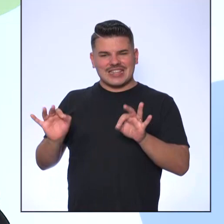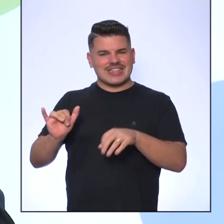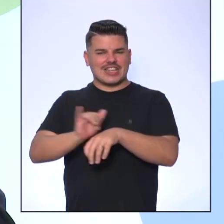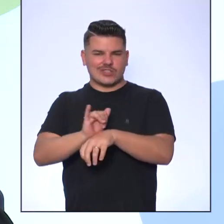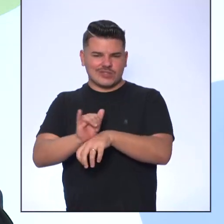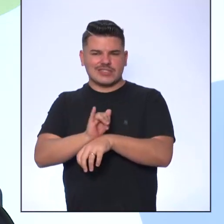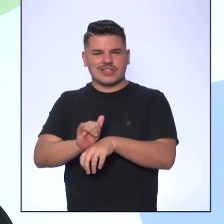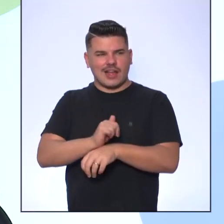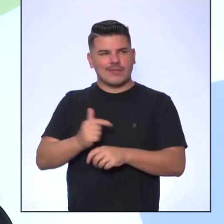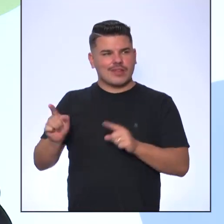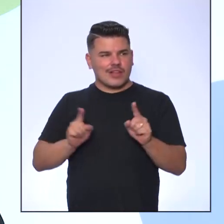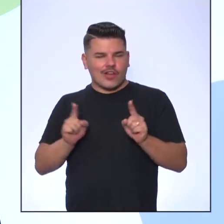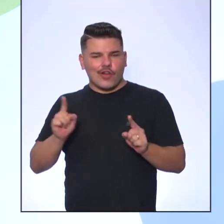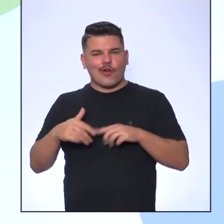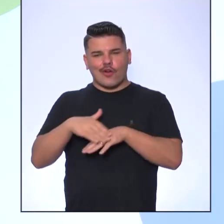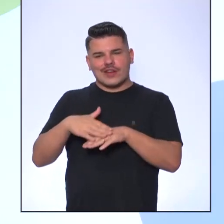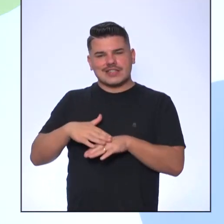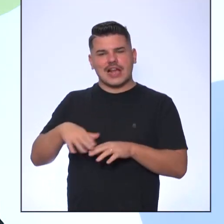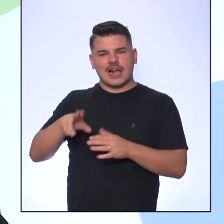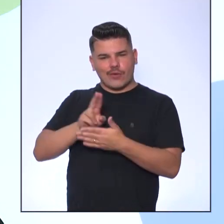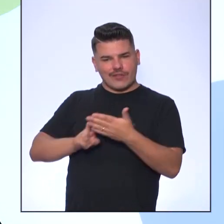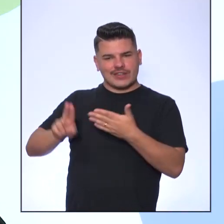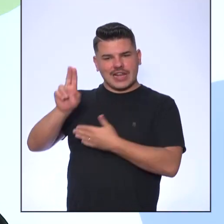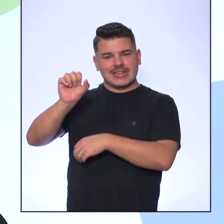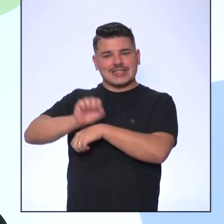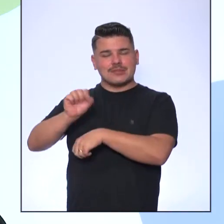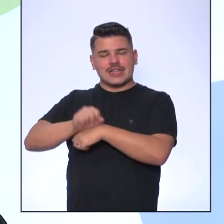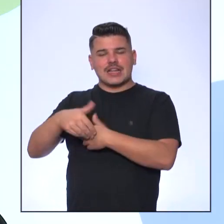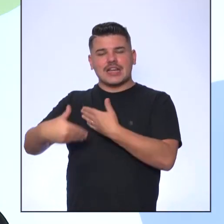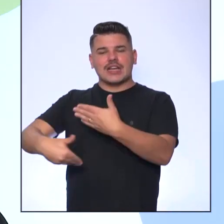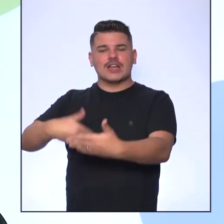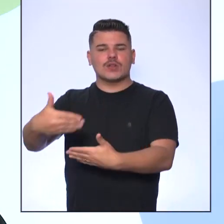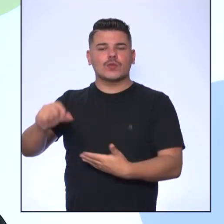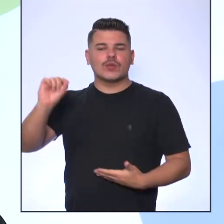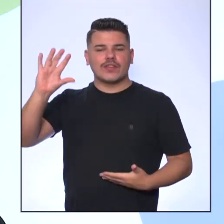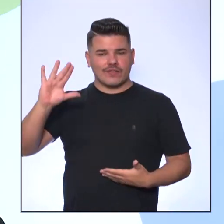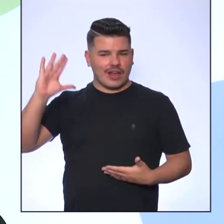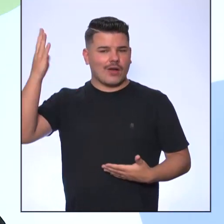vai conversar tanto com a nossa universidade, quanto aguardando, vendo esse movimento aí,